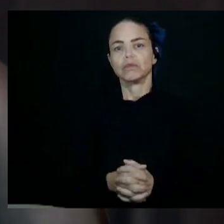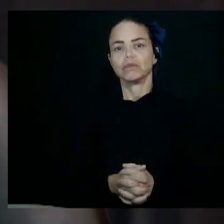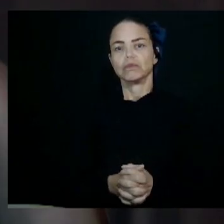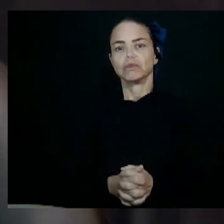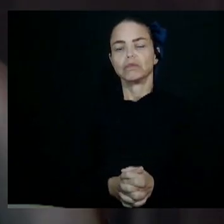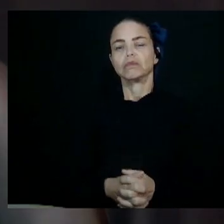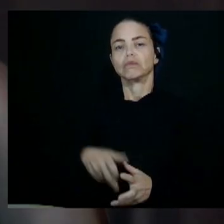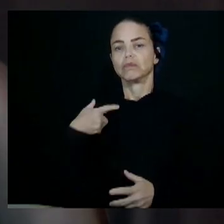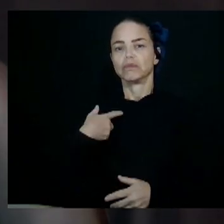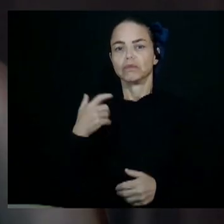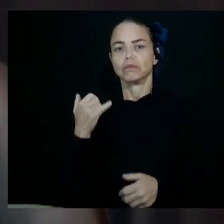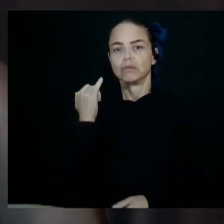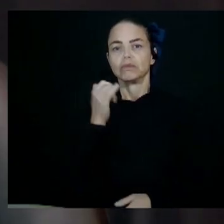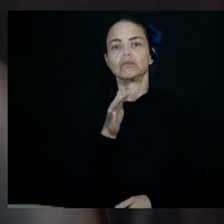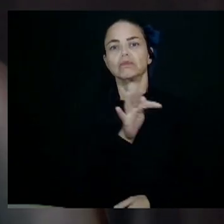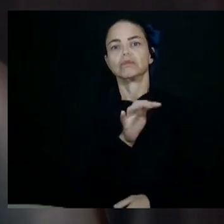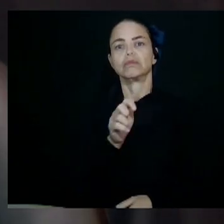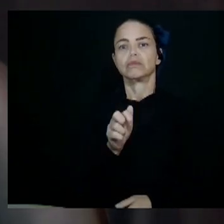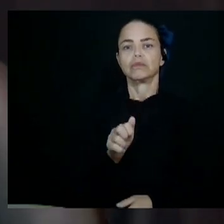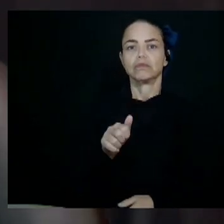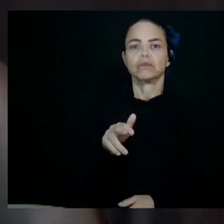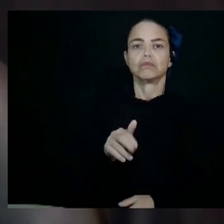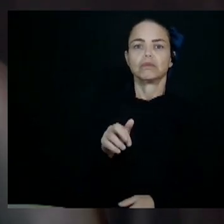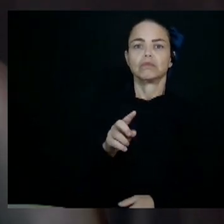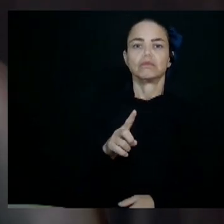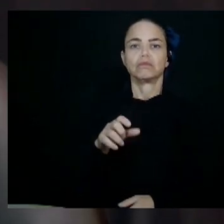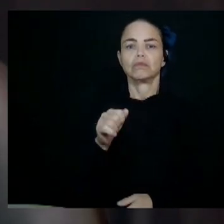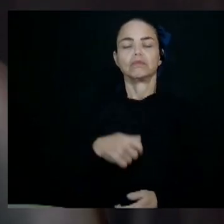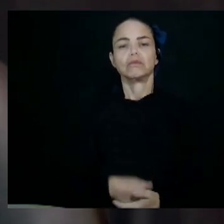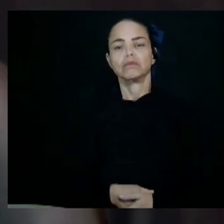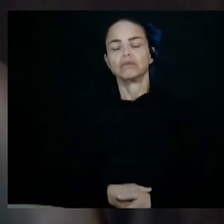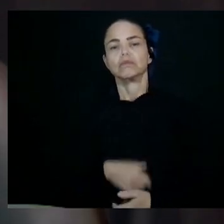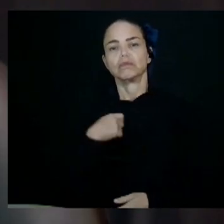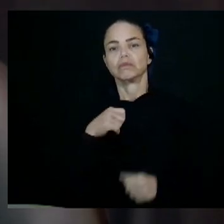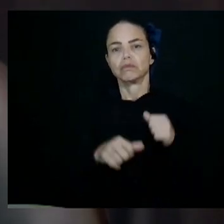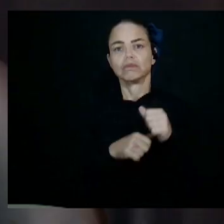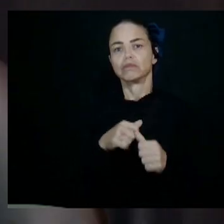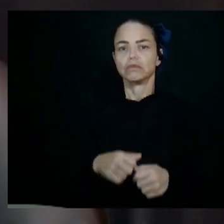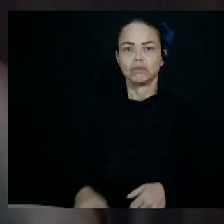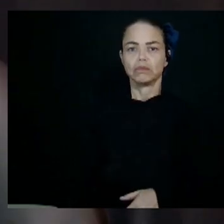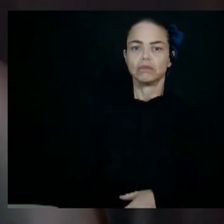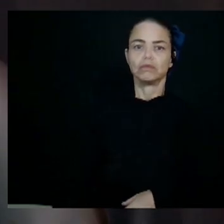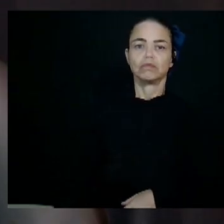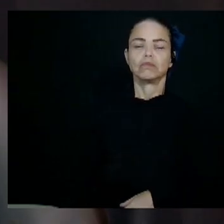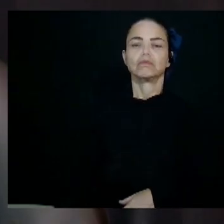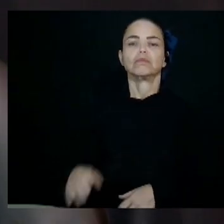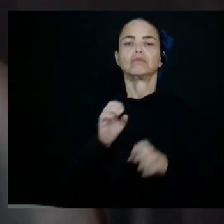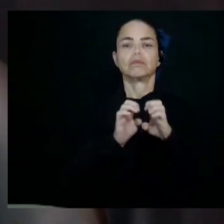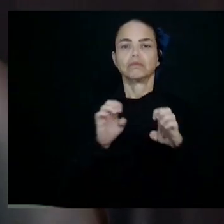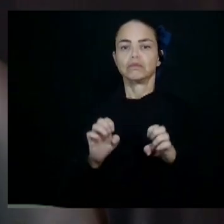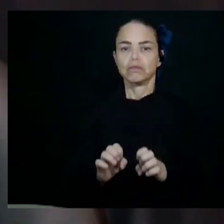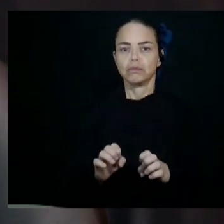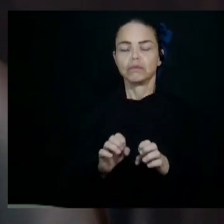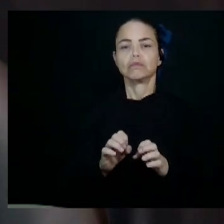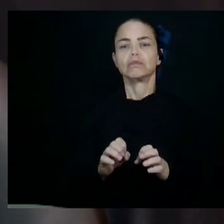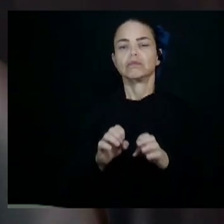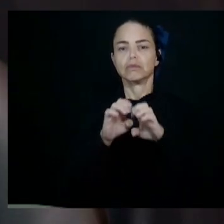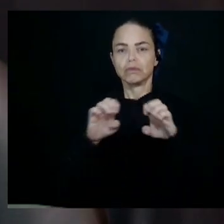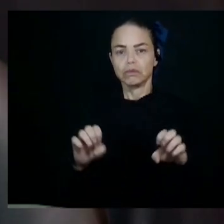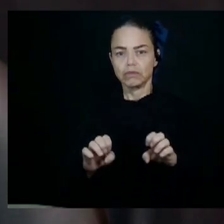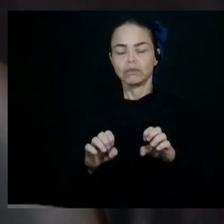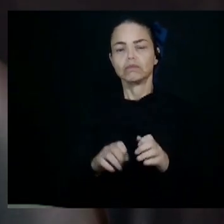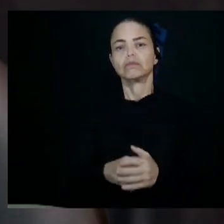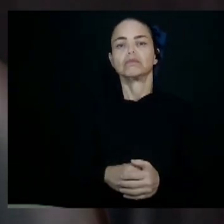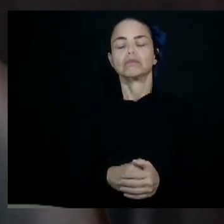depoimento para Fernanda. Né, a Priscila falou assim, você mudou por conta da ética. Sim. Na verdade, a ética veio também